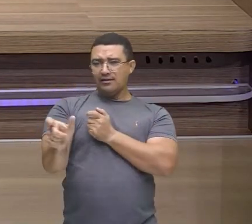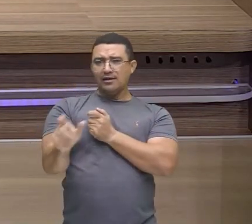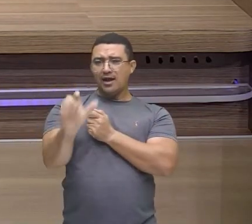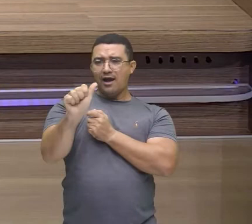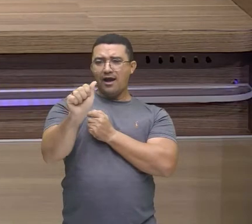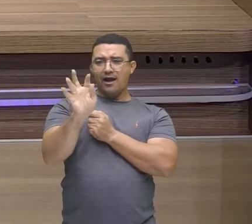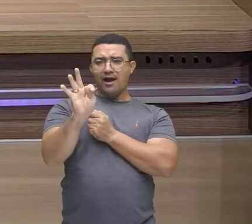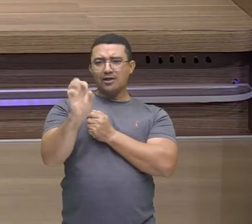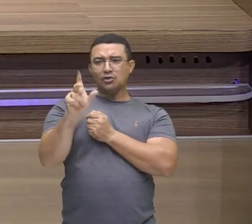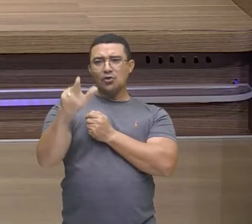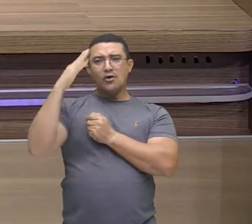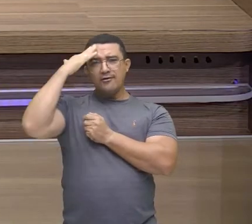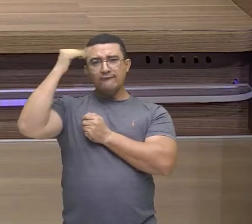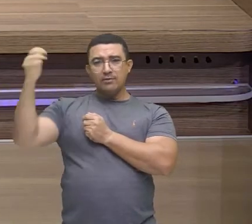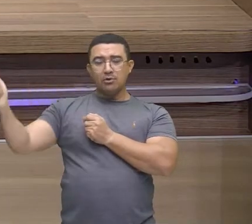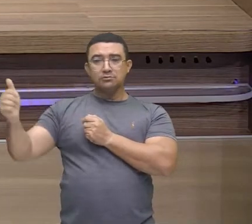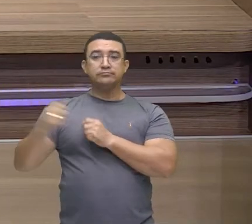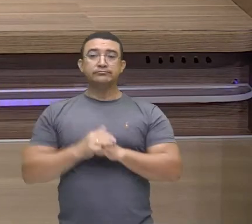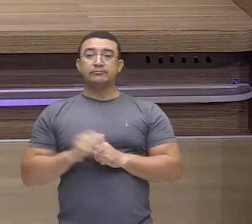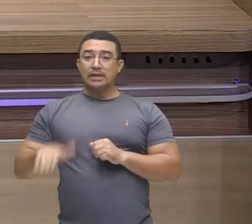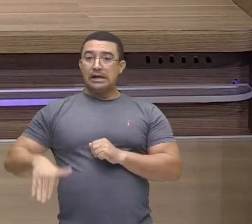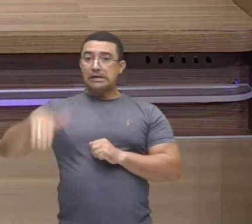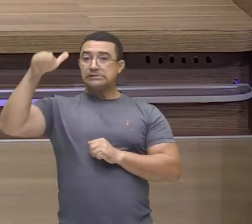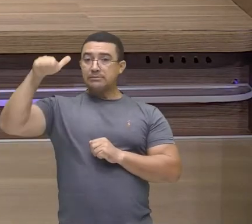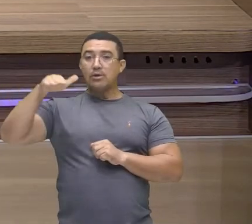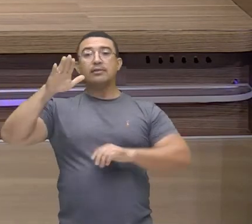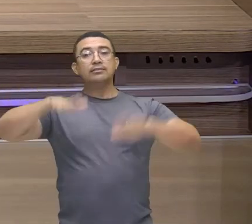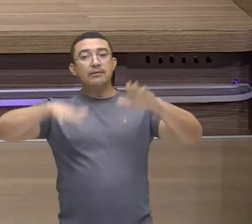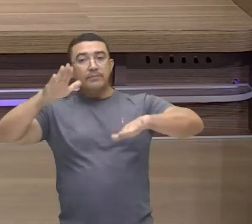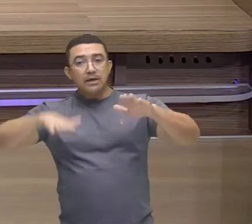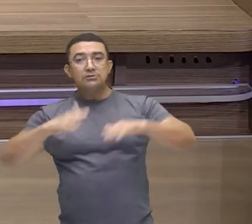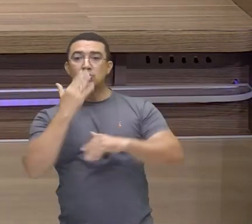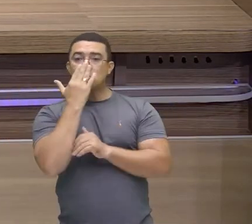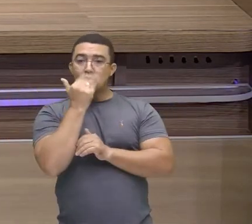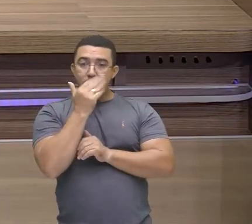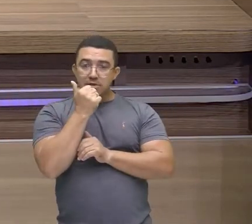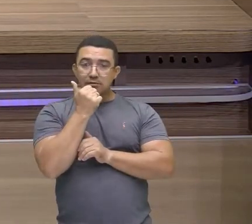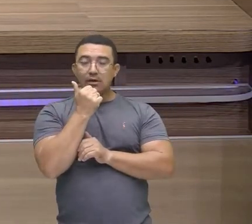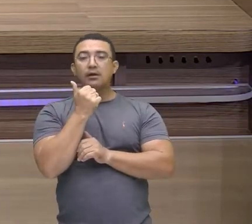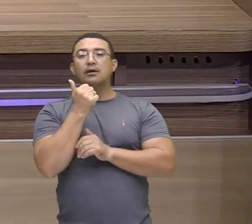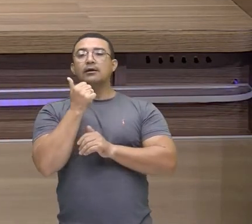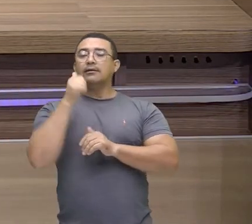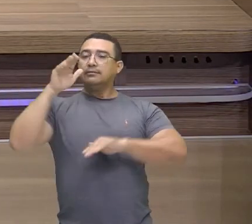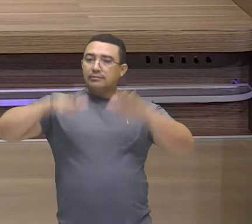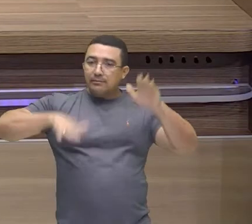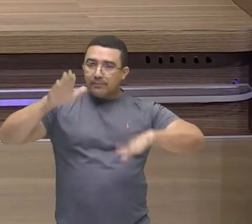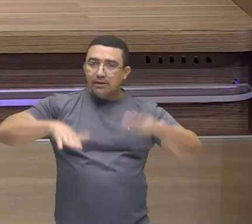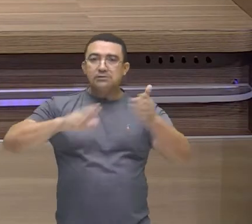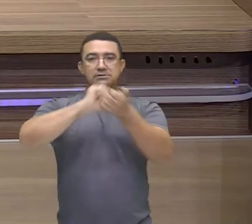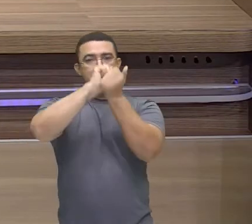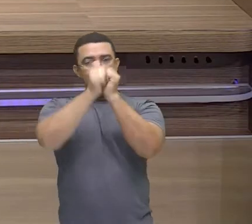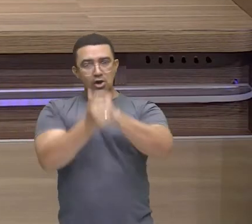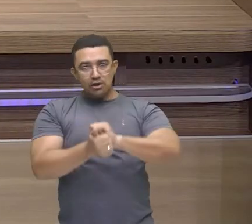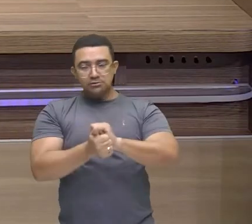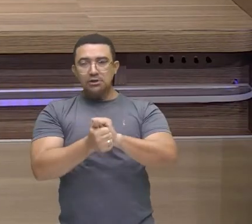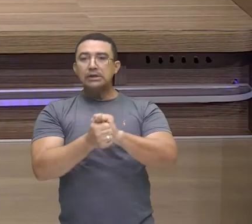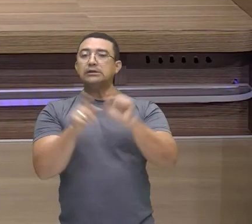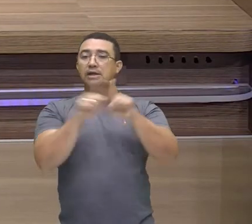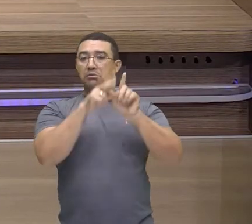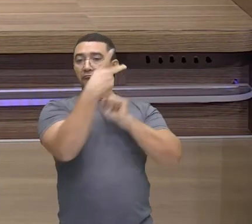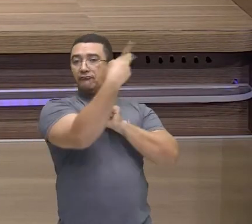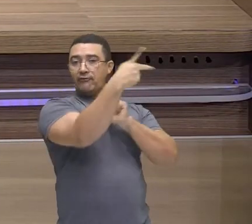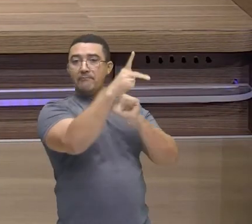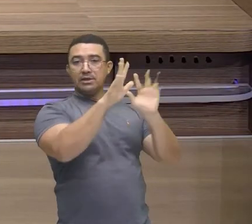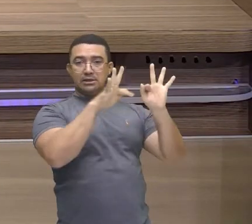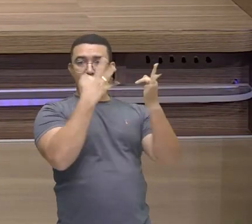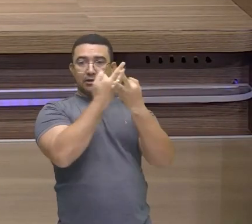crescimento depende da alimentação, da atividade física e, fundamentalmente, da genética da família.